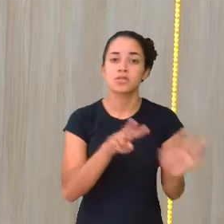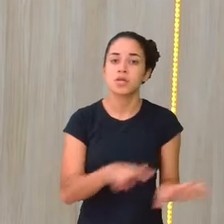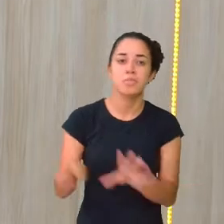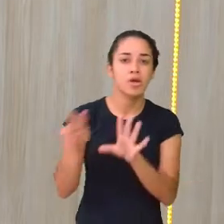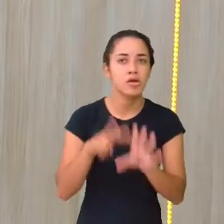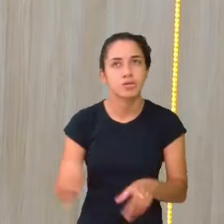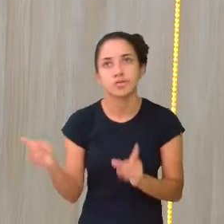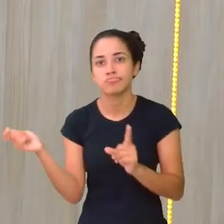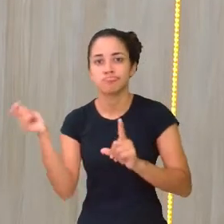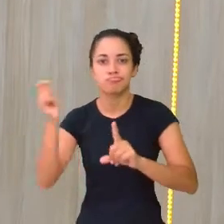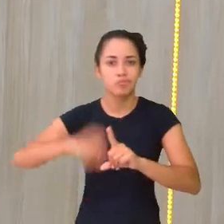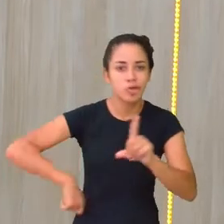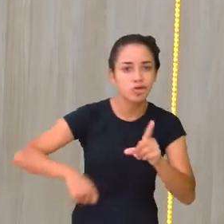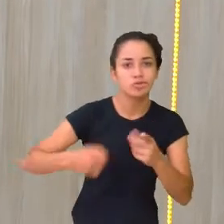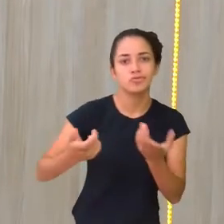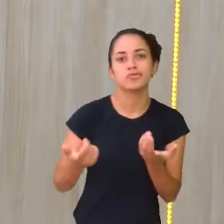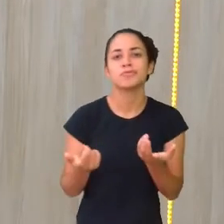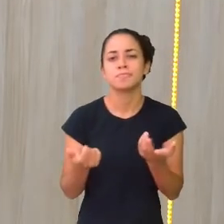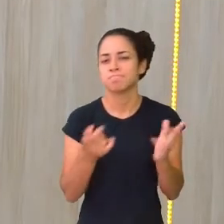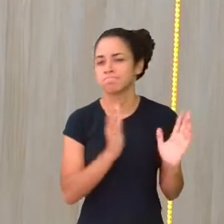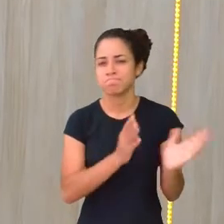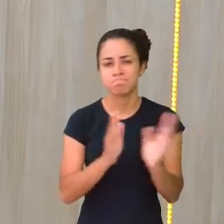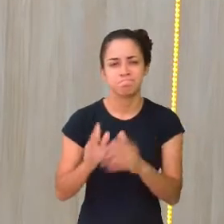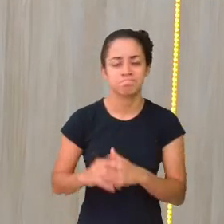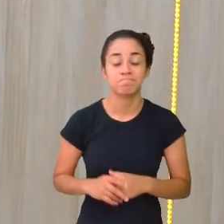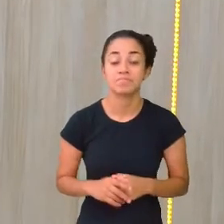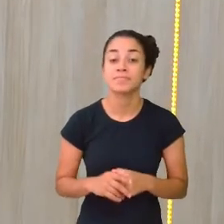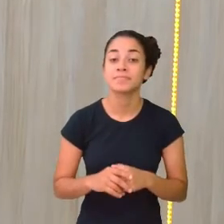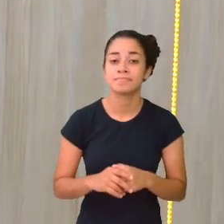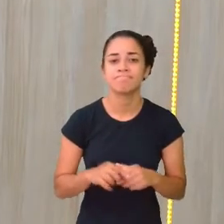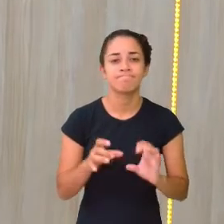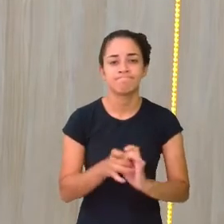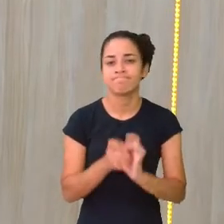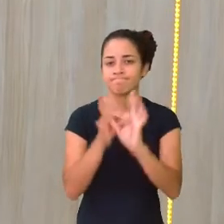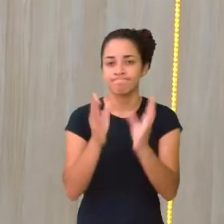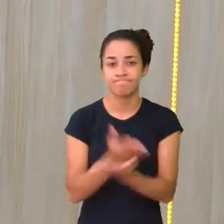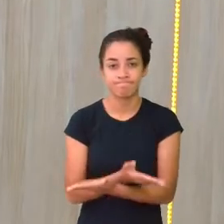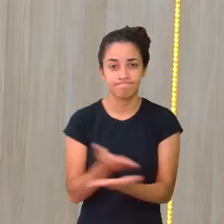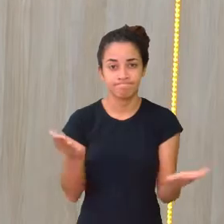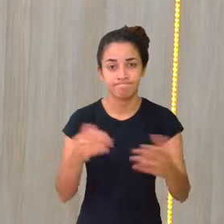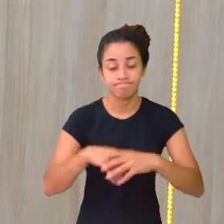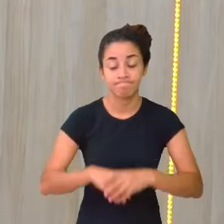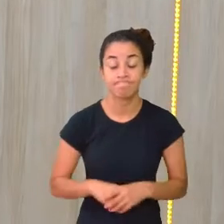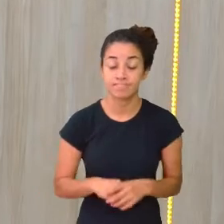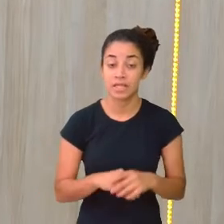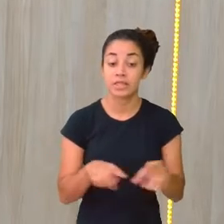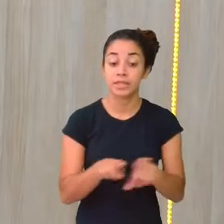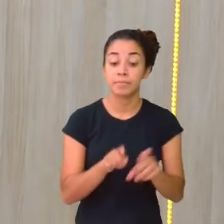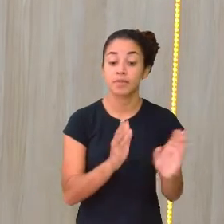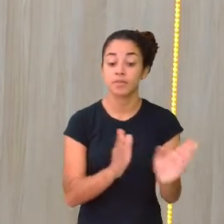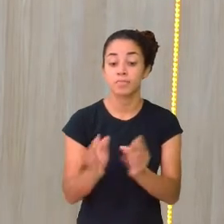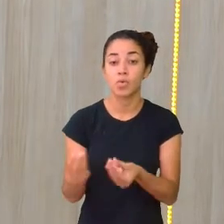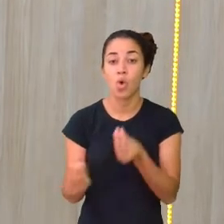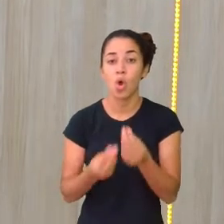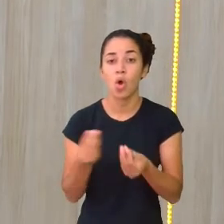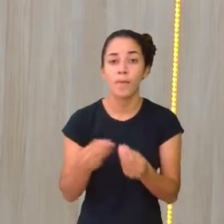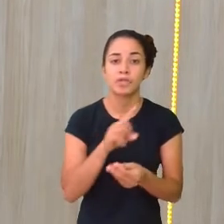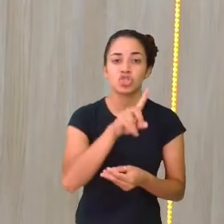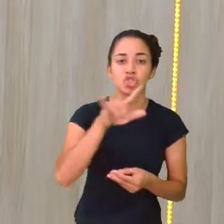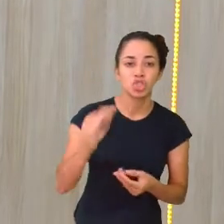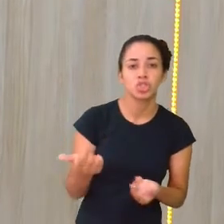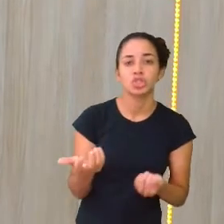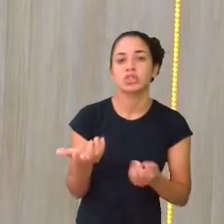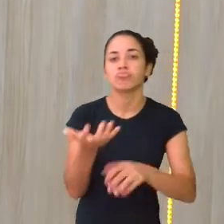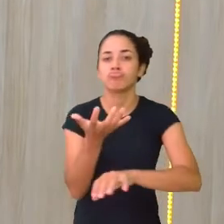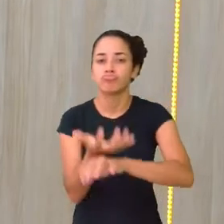do mês, do bimestre, enfim, disponível lá para vocês, separadas por data, com a